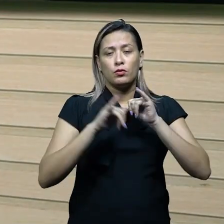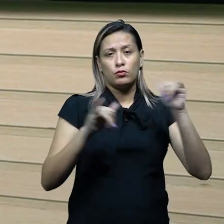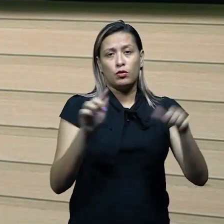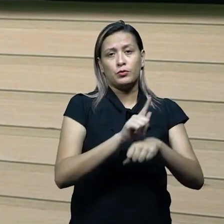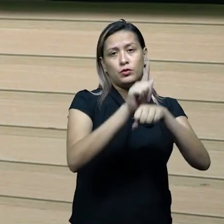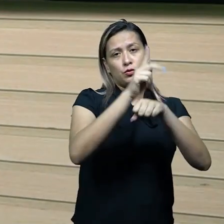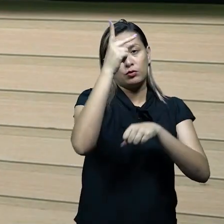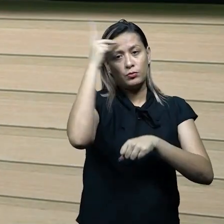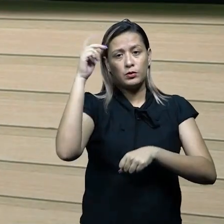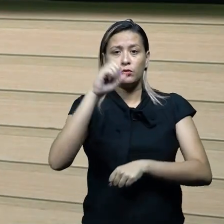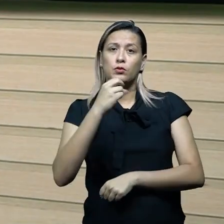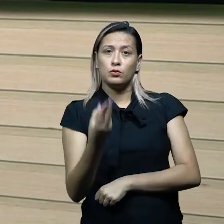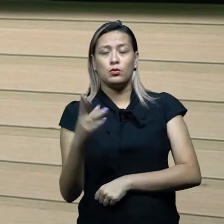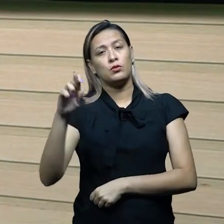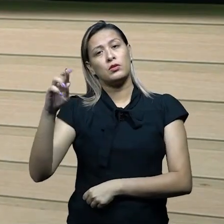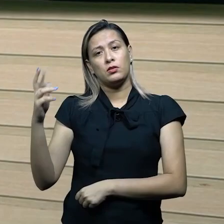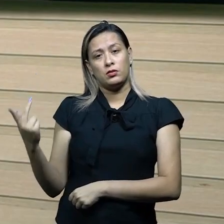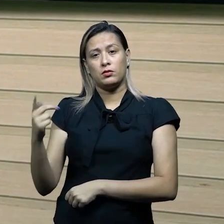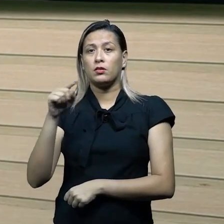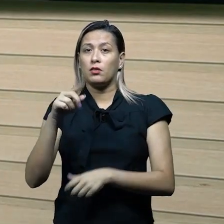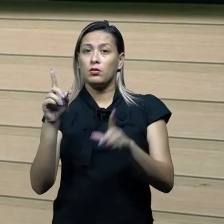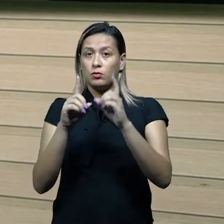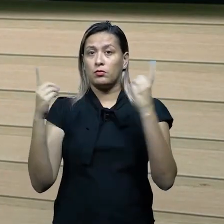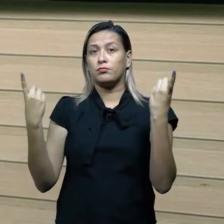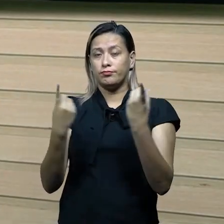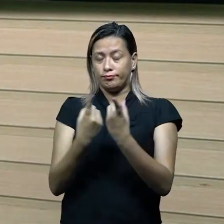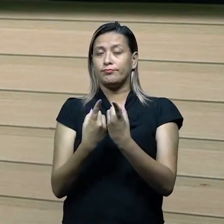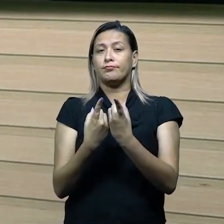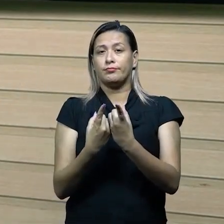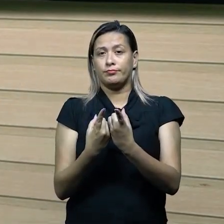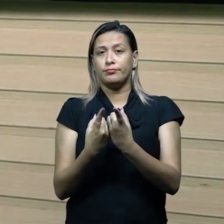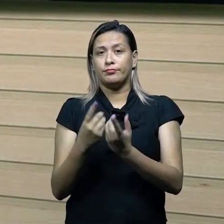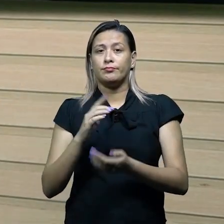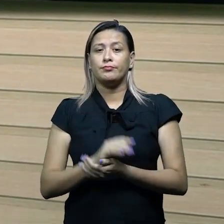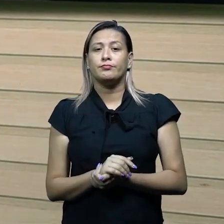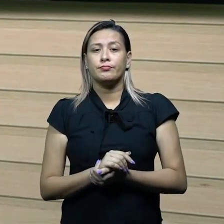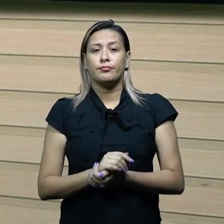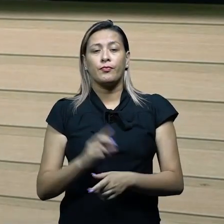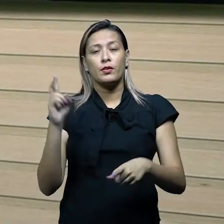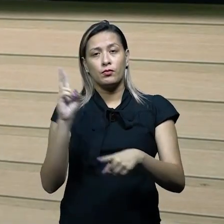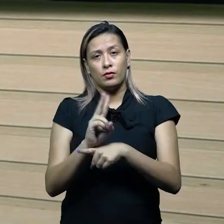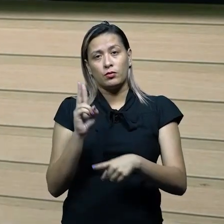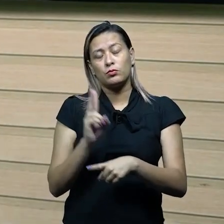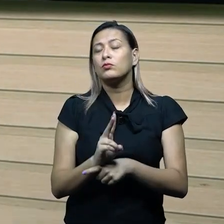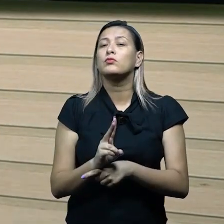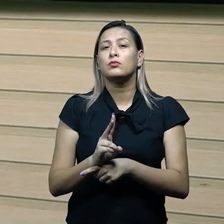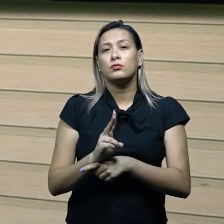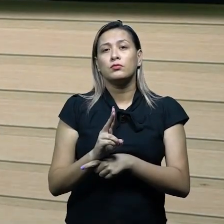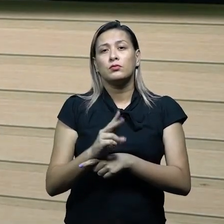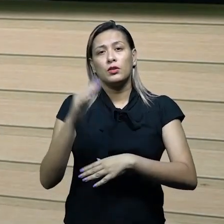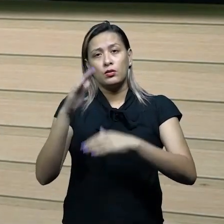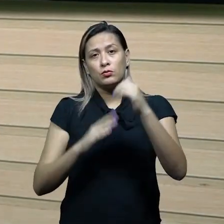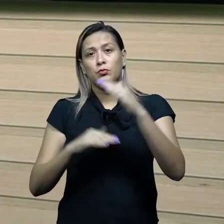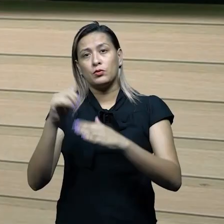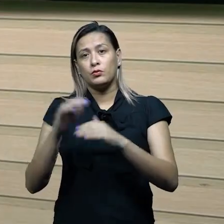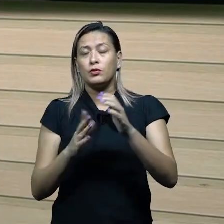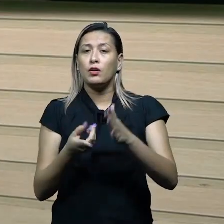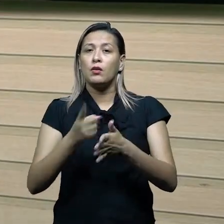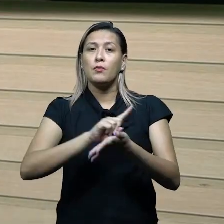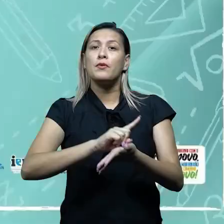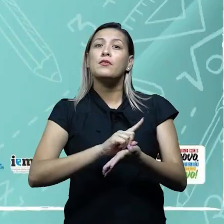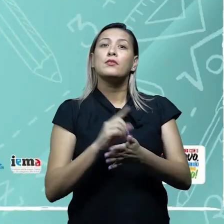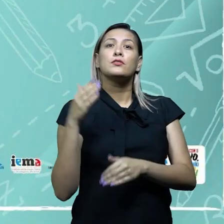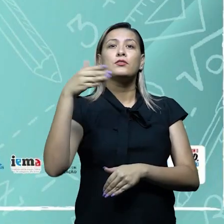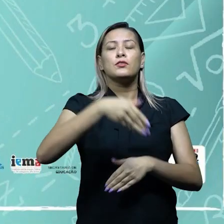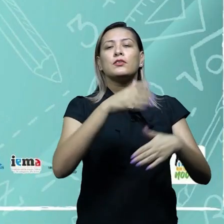gente entenda que esse departamento ele vai cuidar do profissional antes mesmo dele entrar na empresa até sua futura saída. Olha